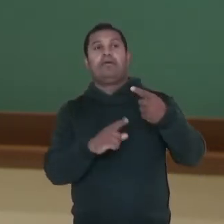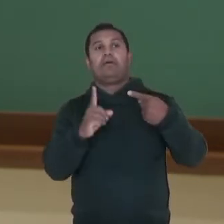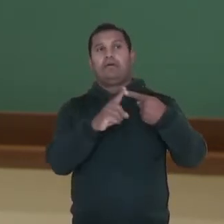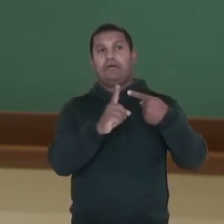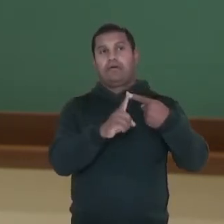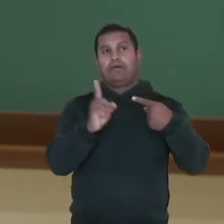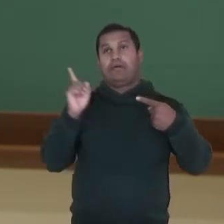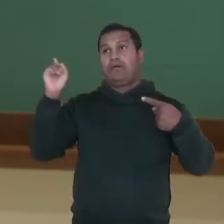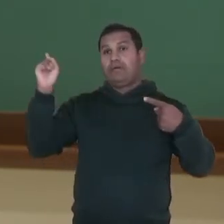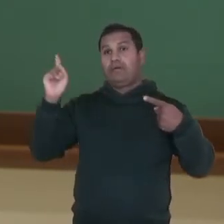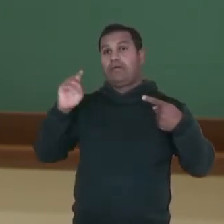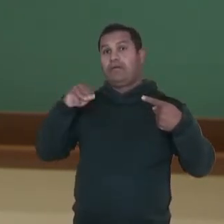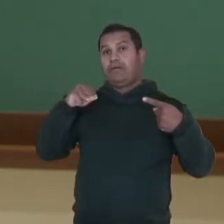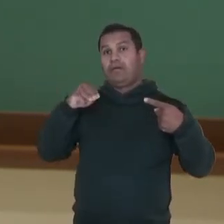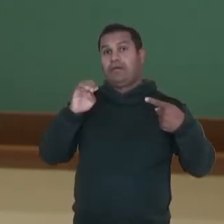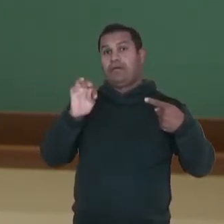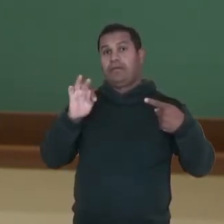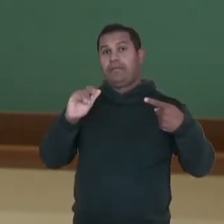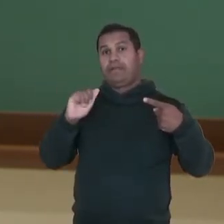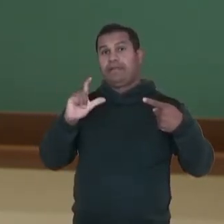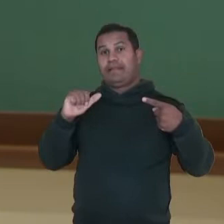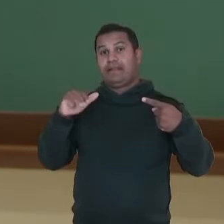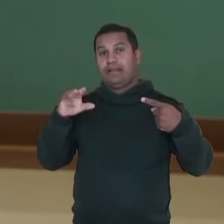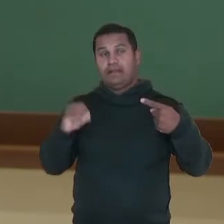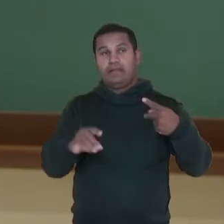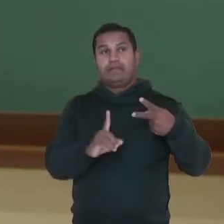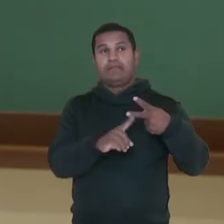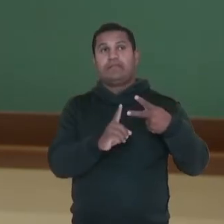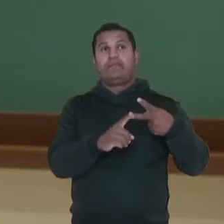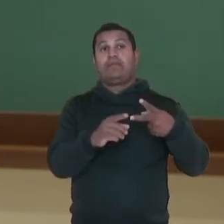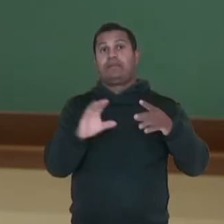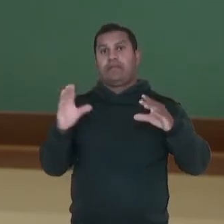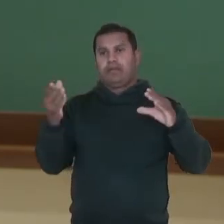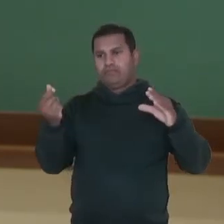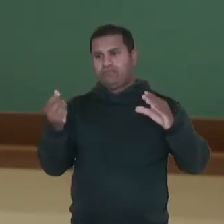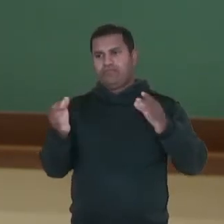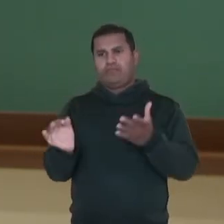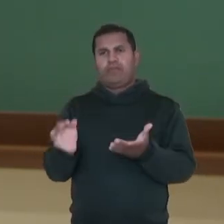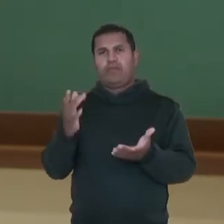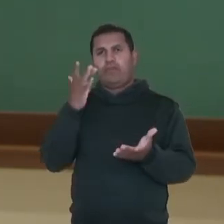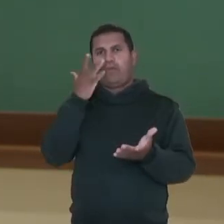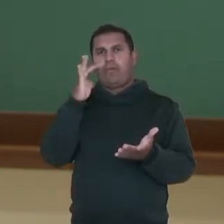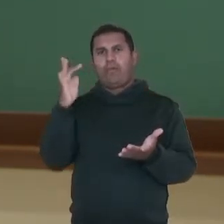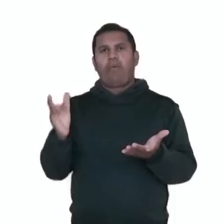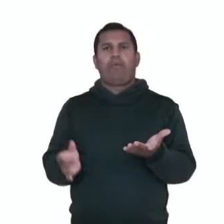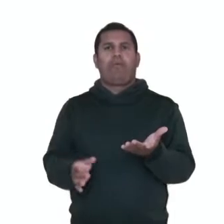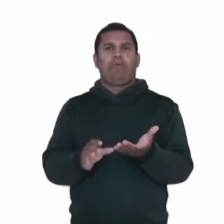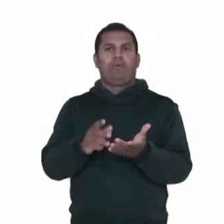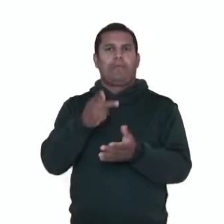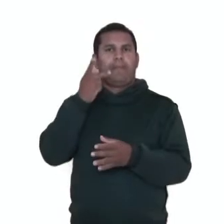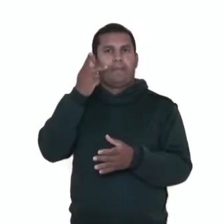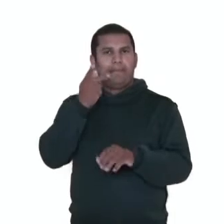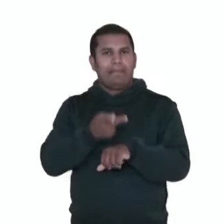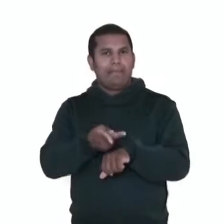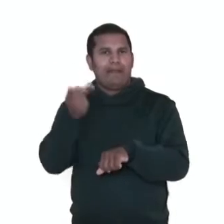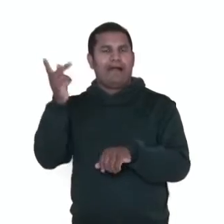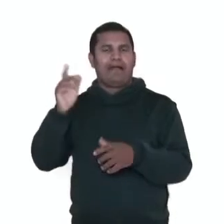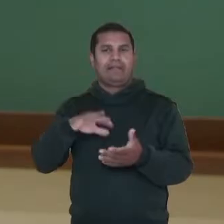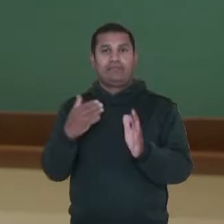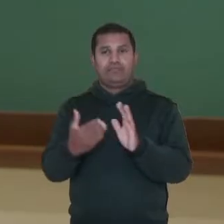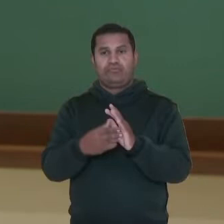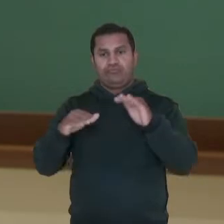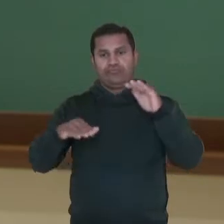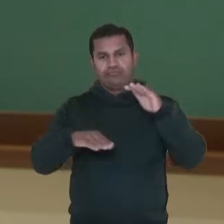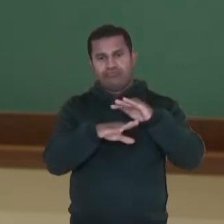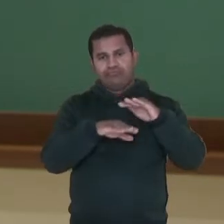eram o metalismo, o acúmulo de metais preciosos, né, ouro e prata, o protecionismo, aumento